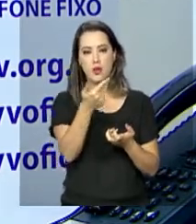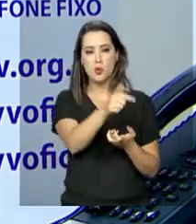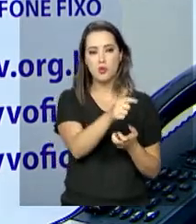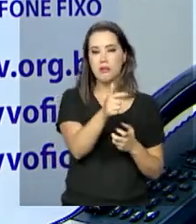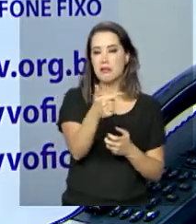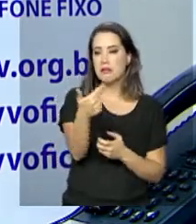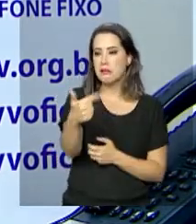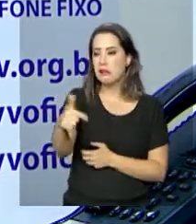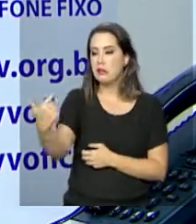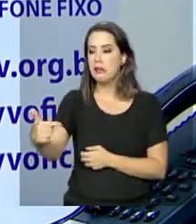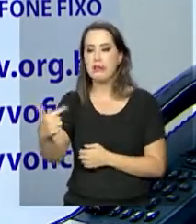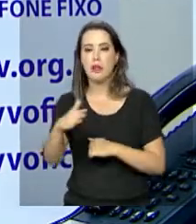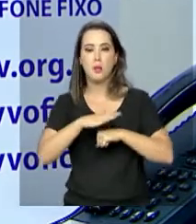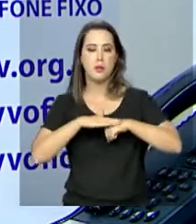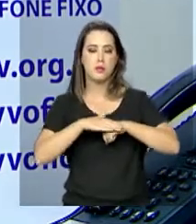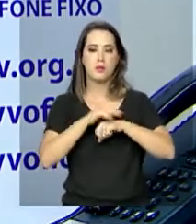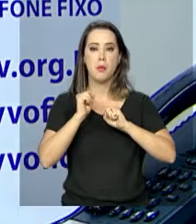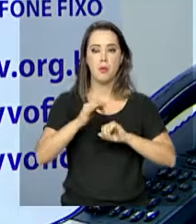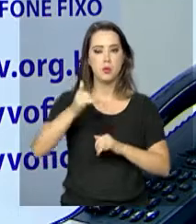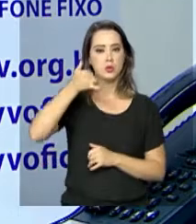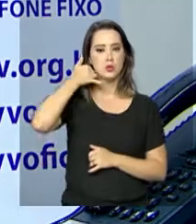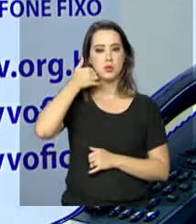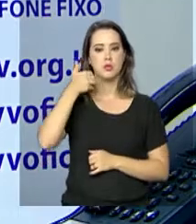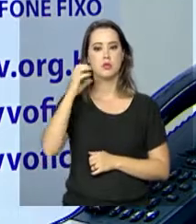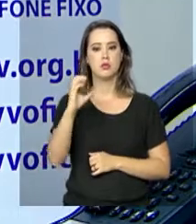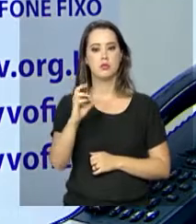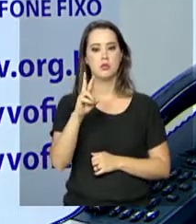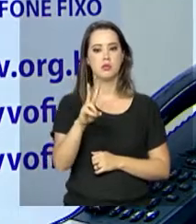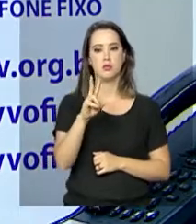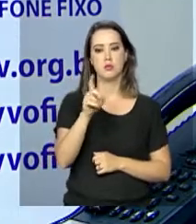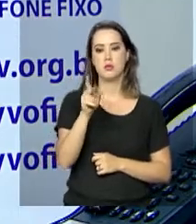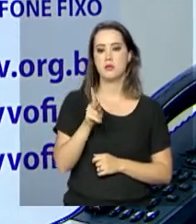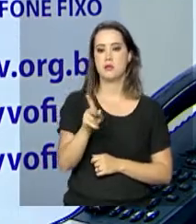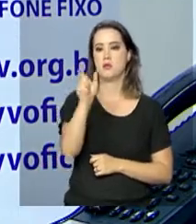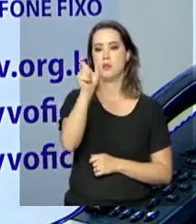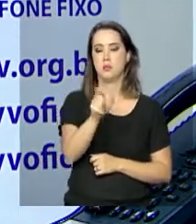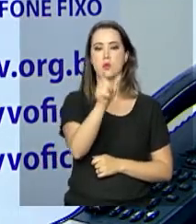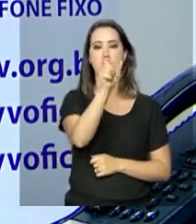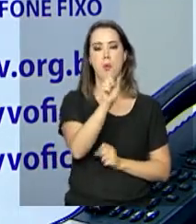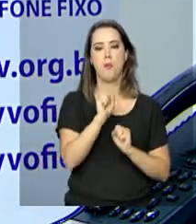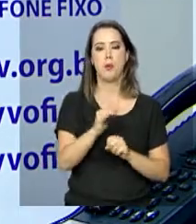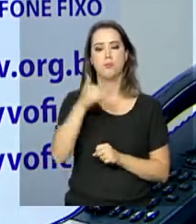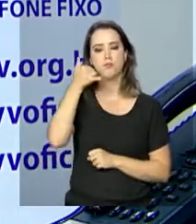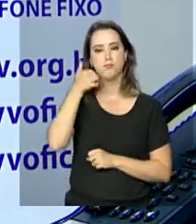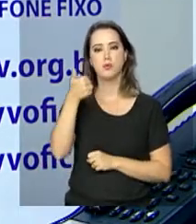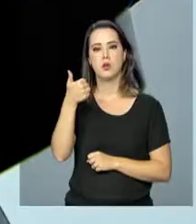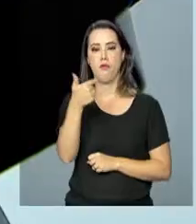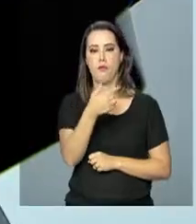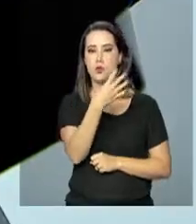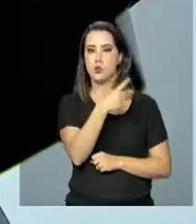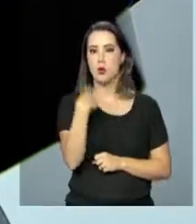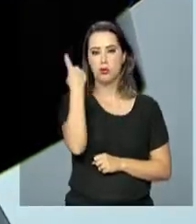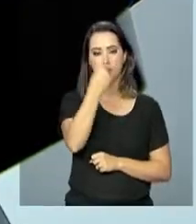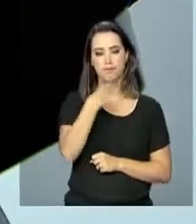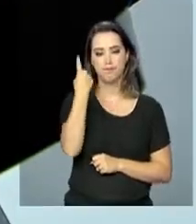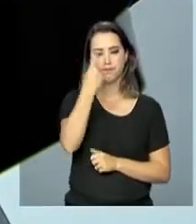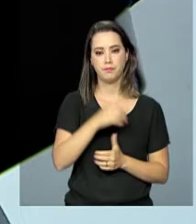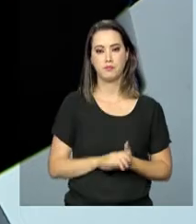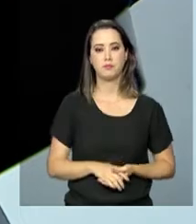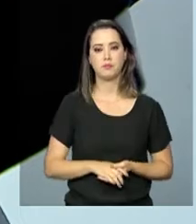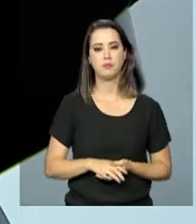pessoa ali ao lado em tela pode ligar o cvv que sempre vai ter alguém disponível nas 24 horas do team além do atendimento